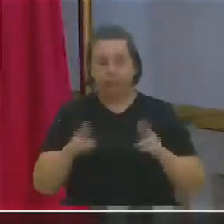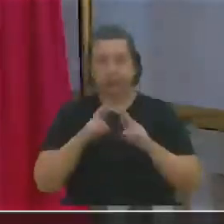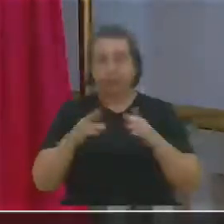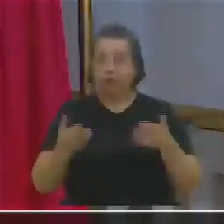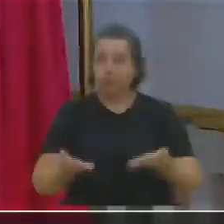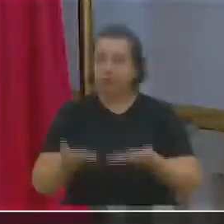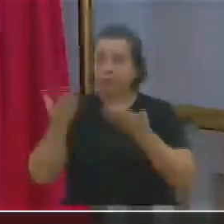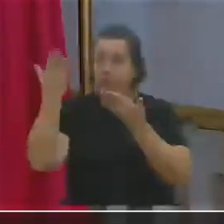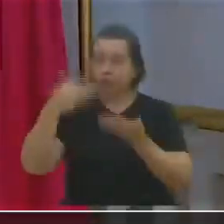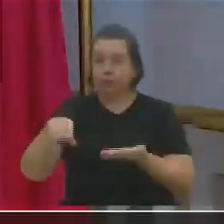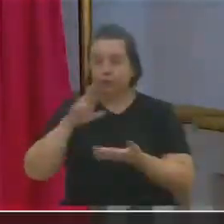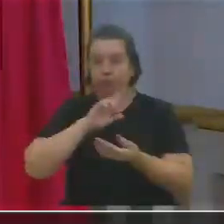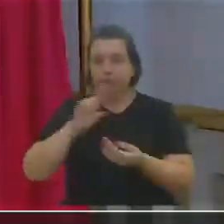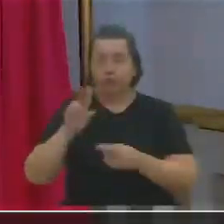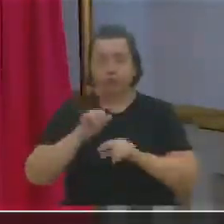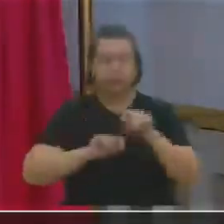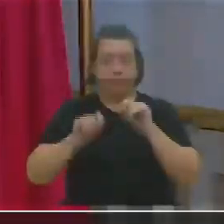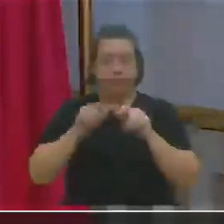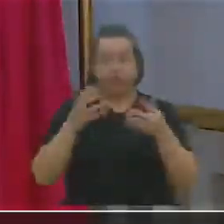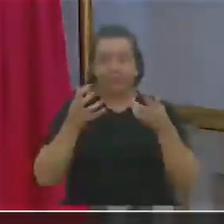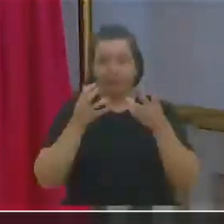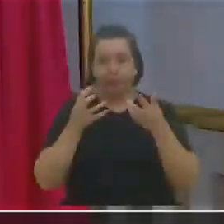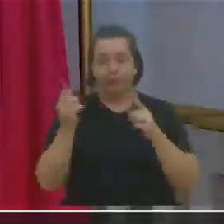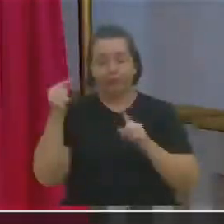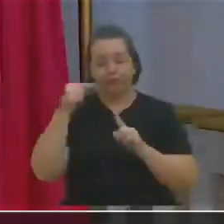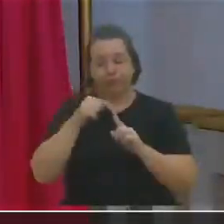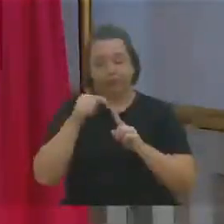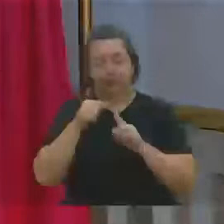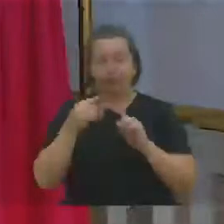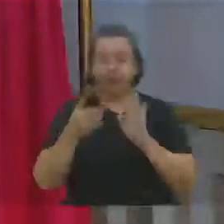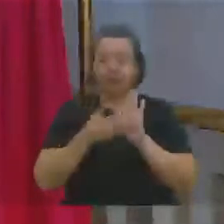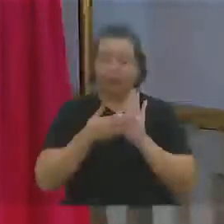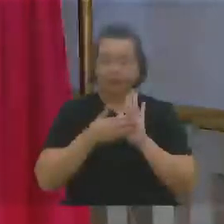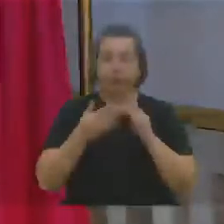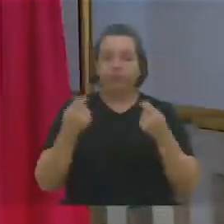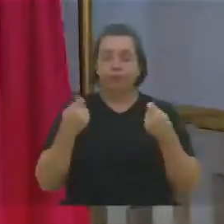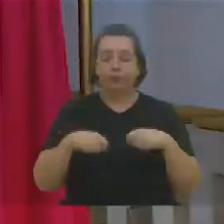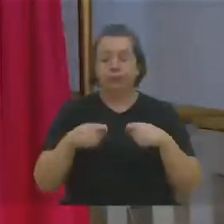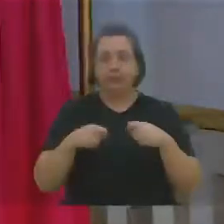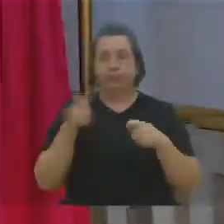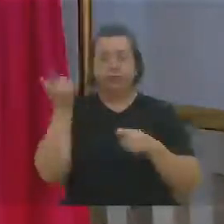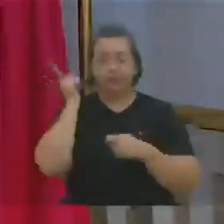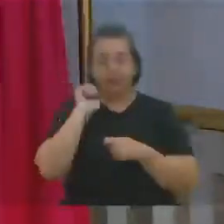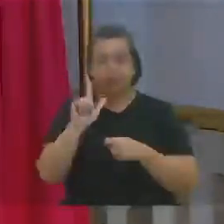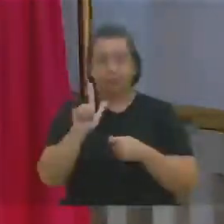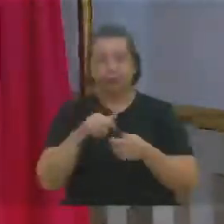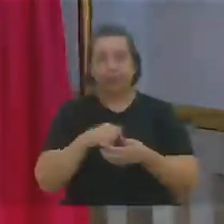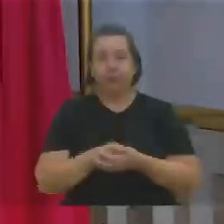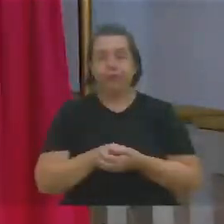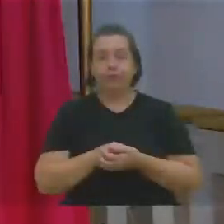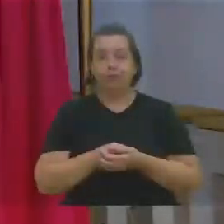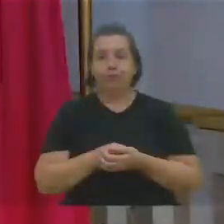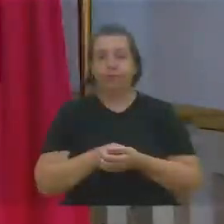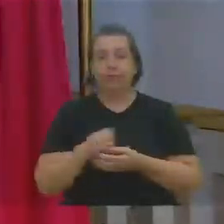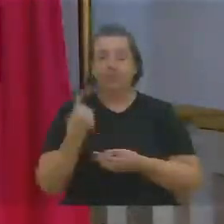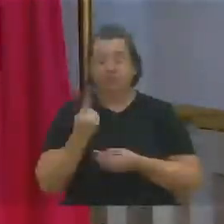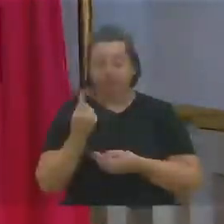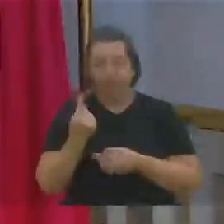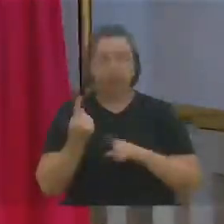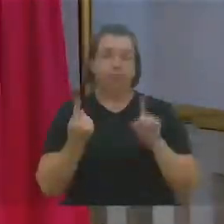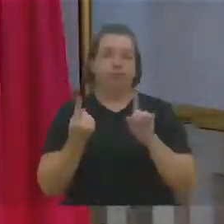Senhor propósitos, objetivos que precisamos alcançar, não